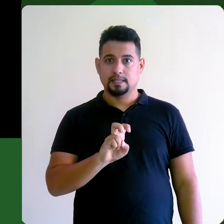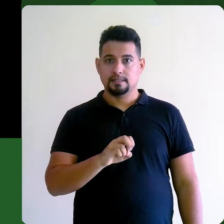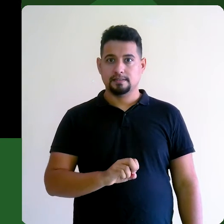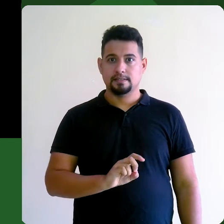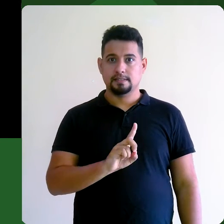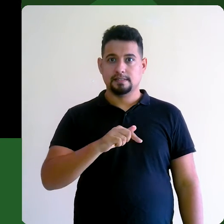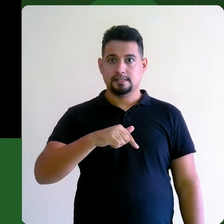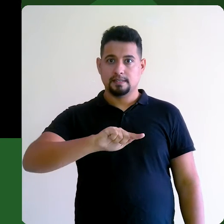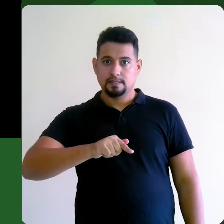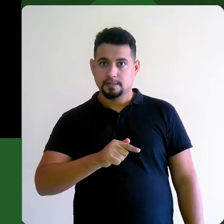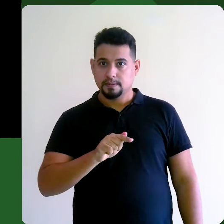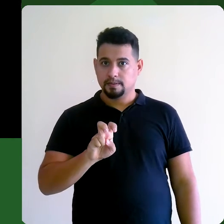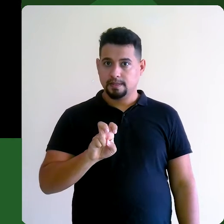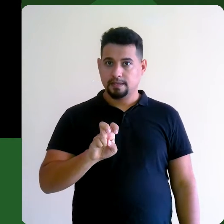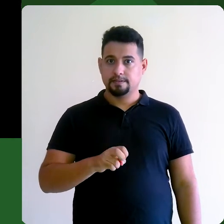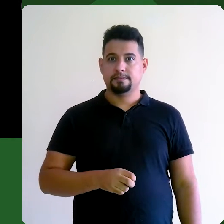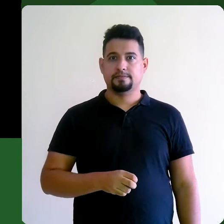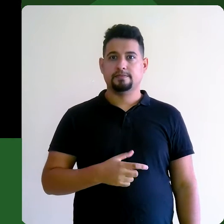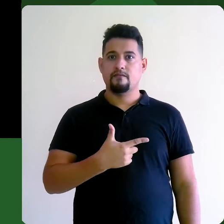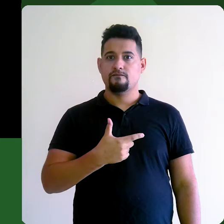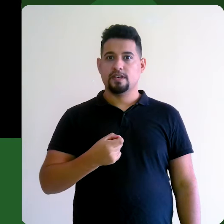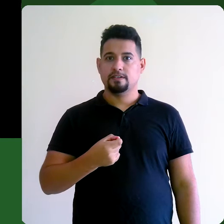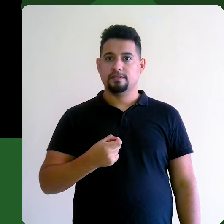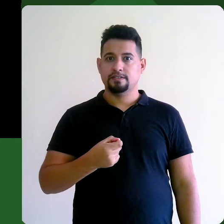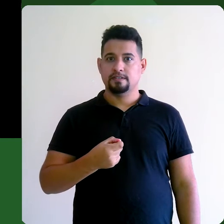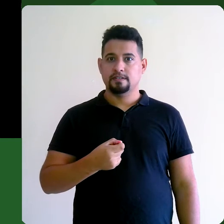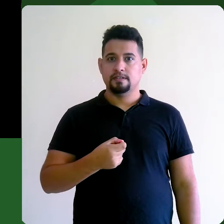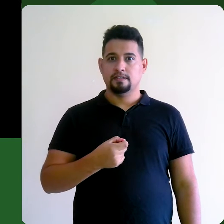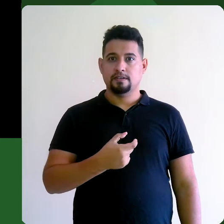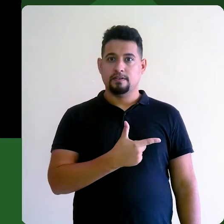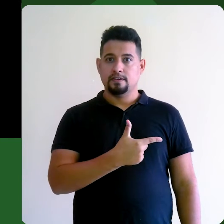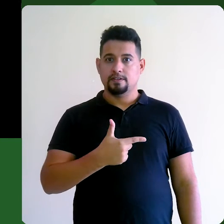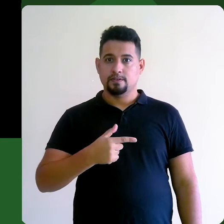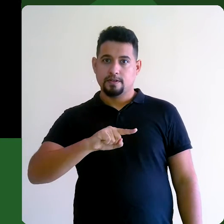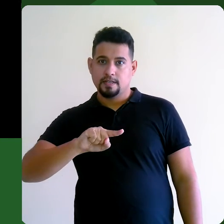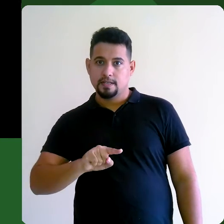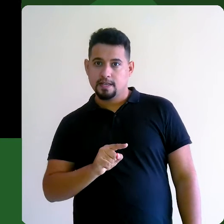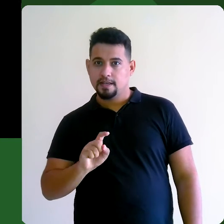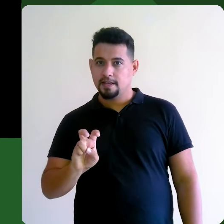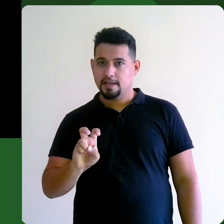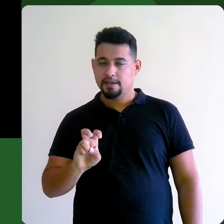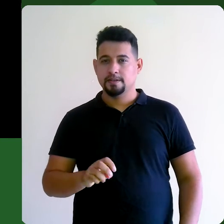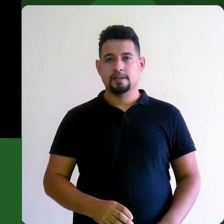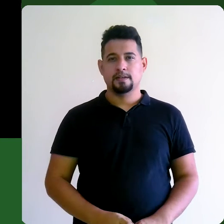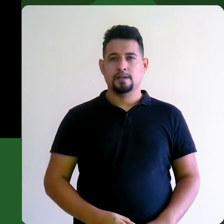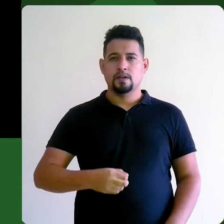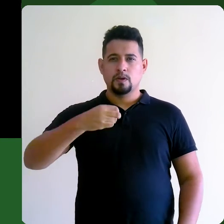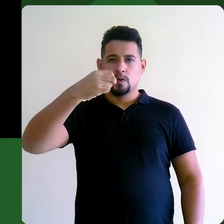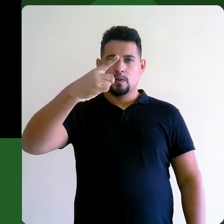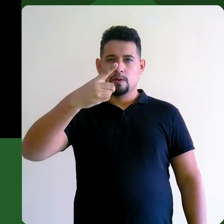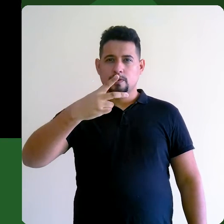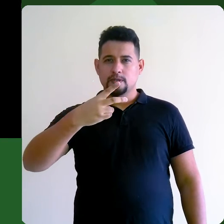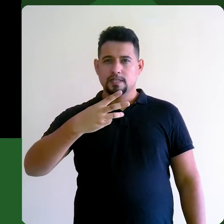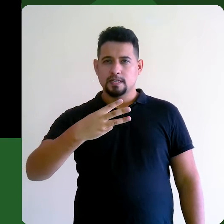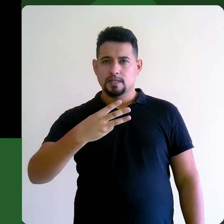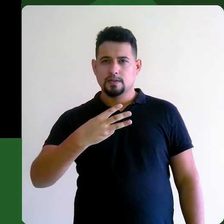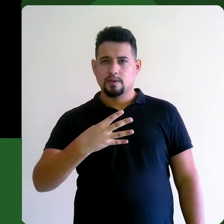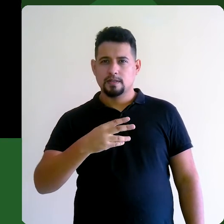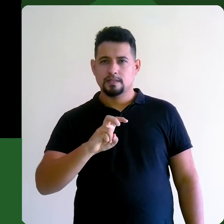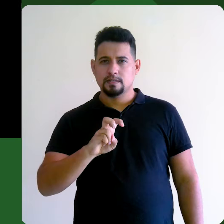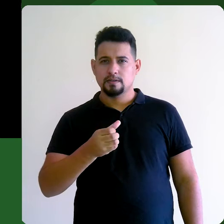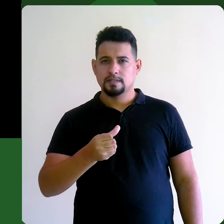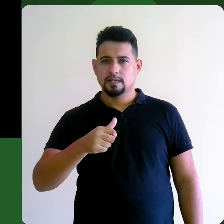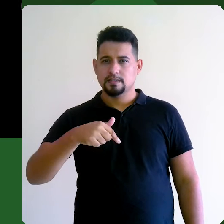12,5, 15, 17,5, 20, 22,5.